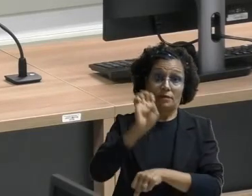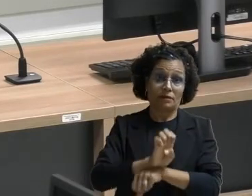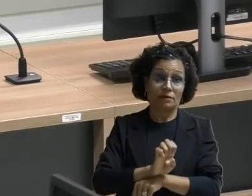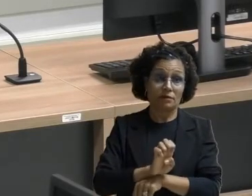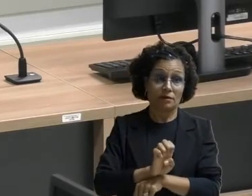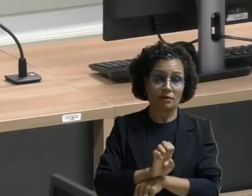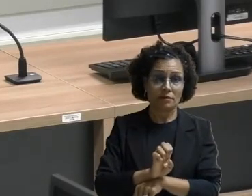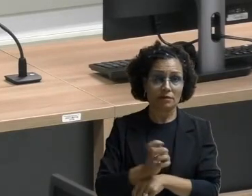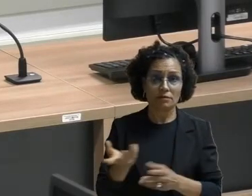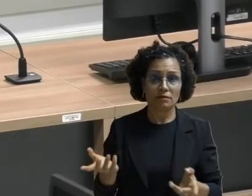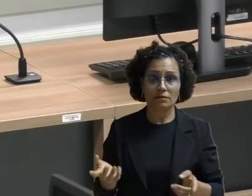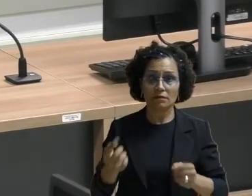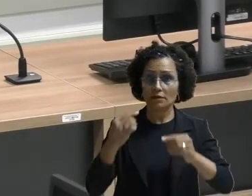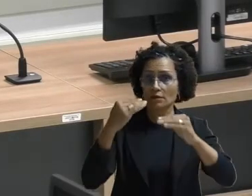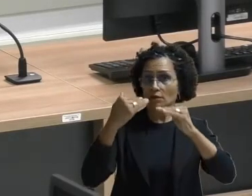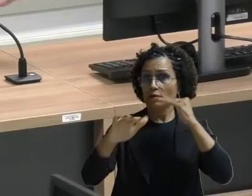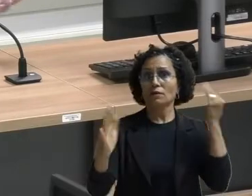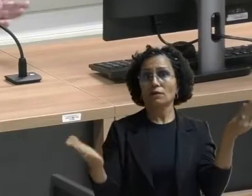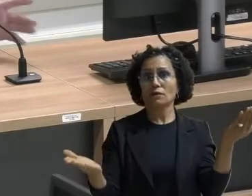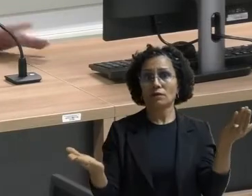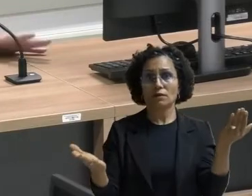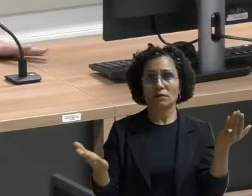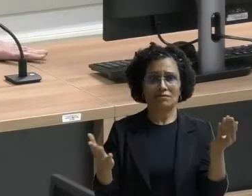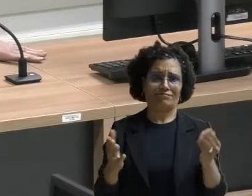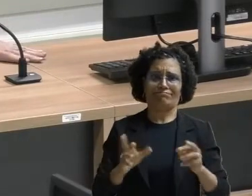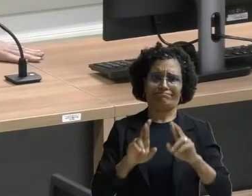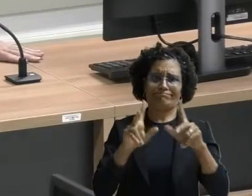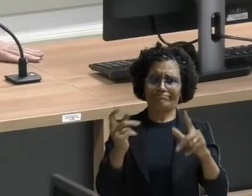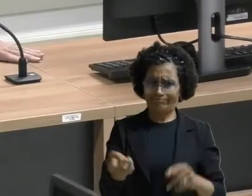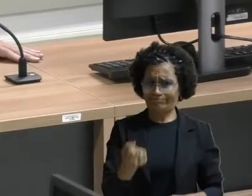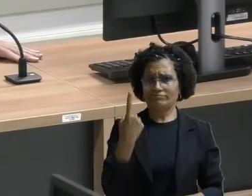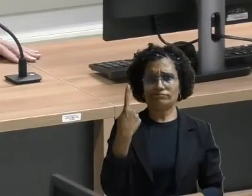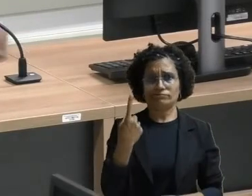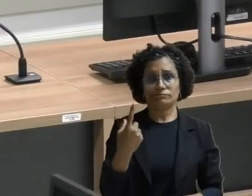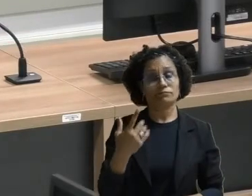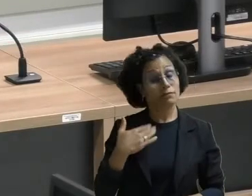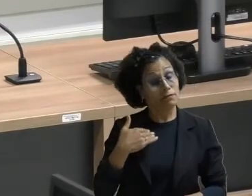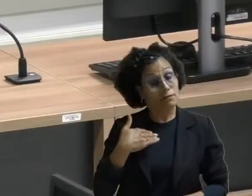vai contestar essa situação. Fica meio estranho, a meu sentir.